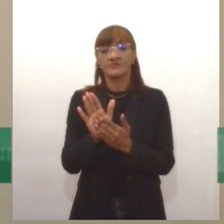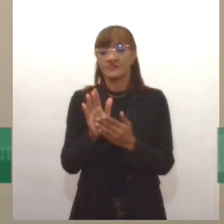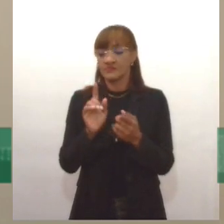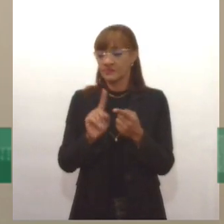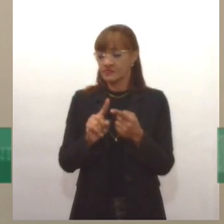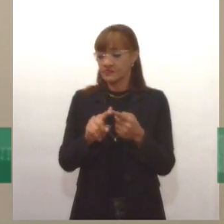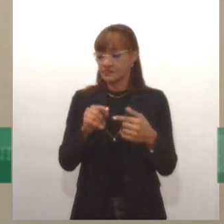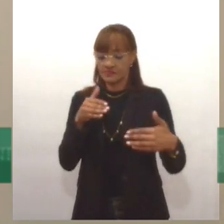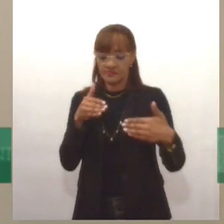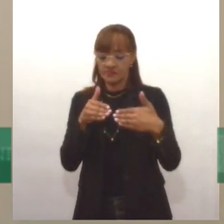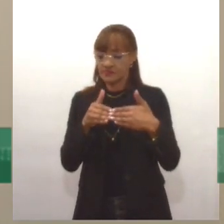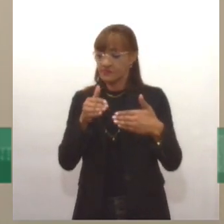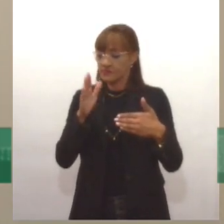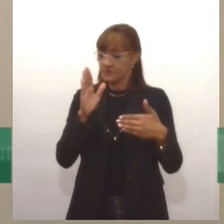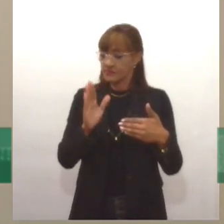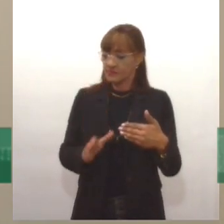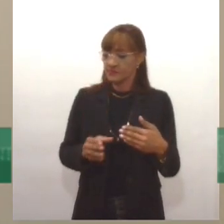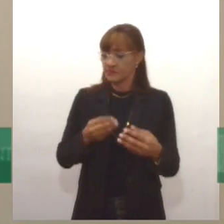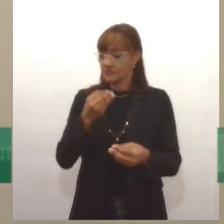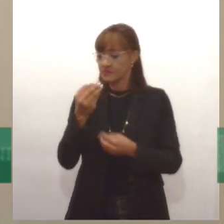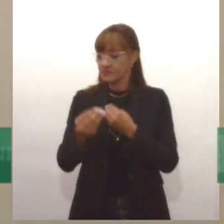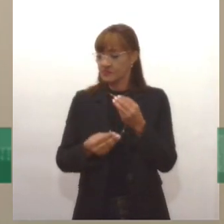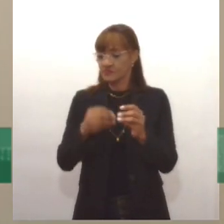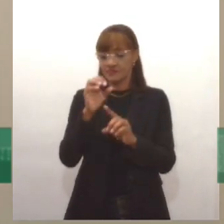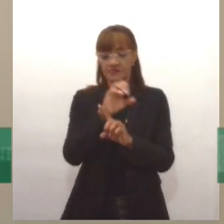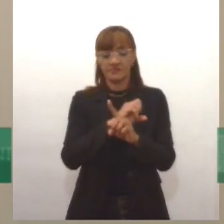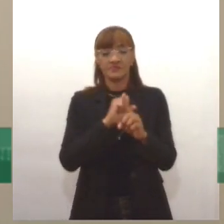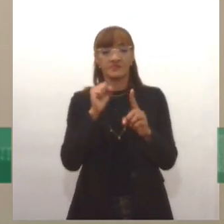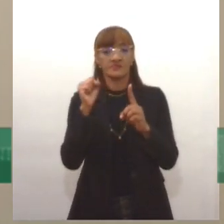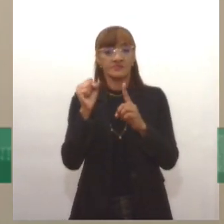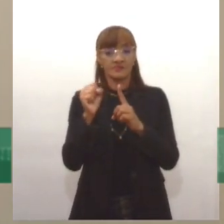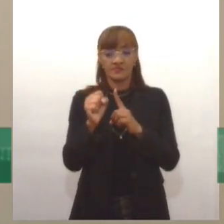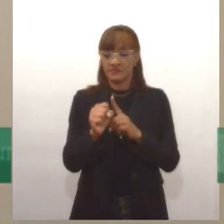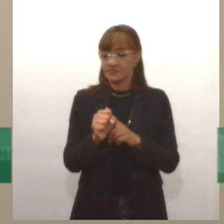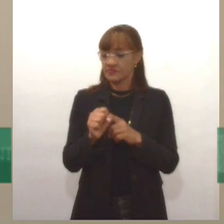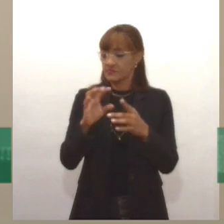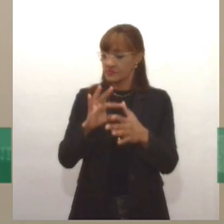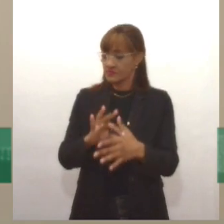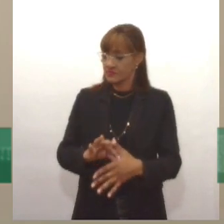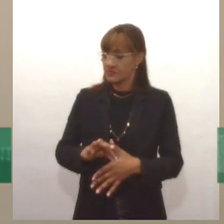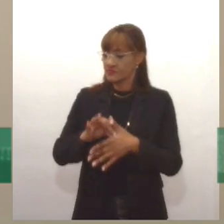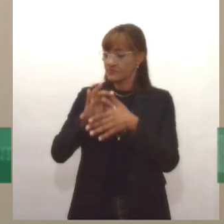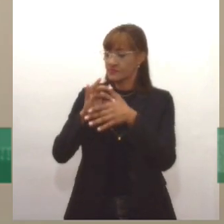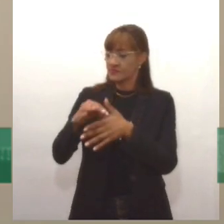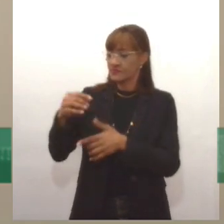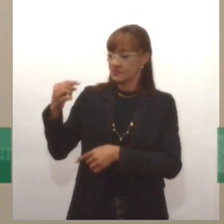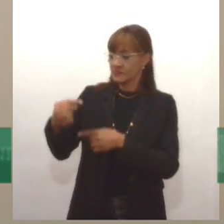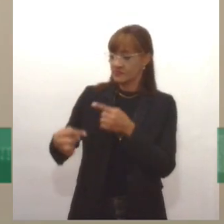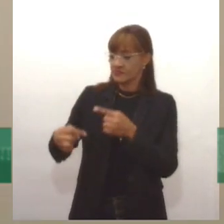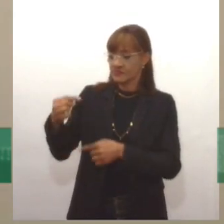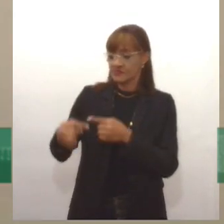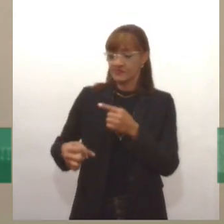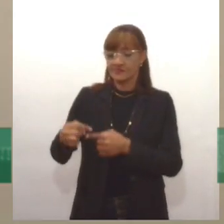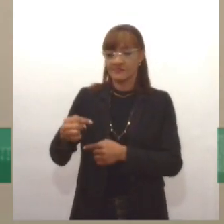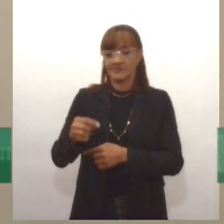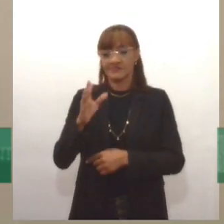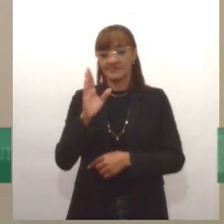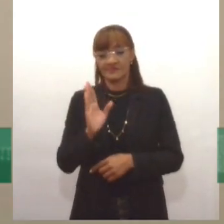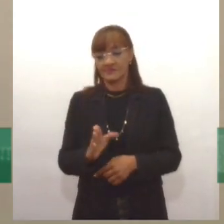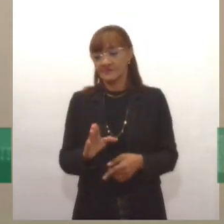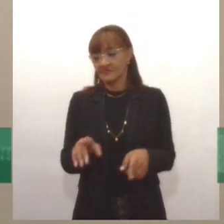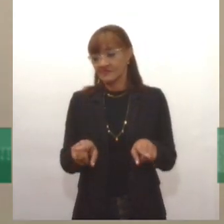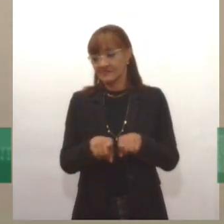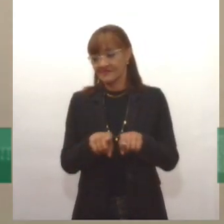parte significativa da sociedade, das lideranças políticas, chefe de executivo, especialmente no sentido de